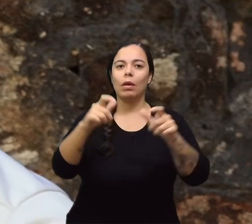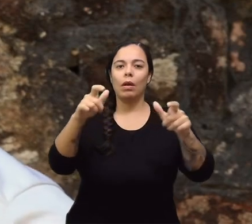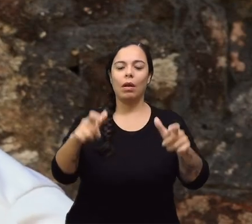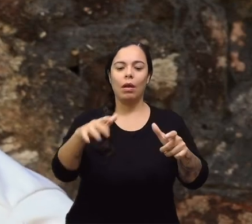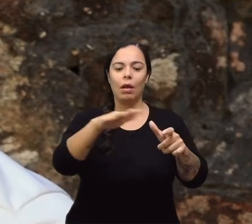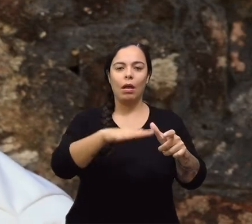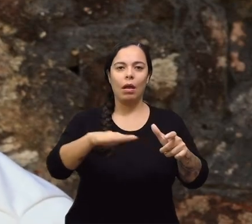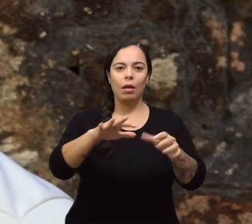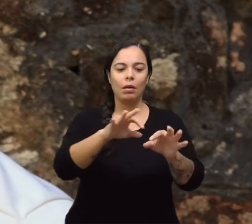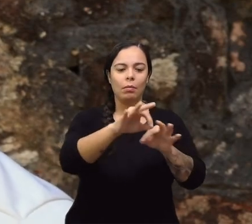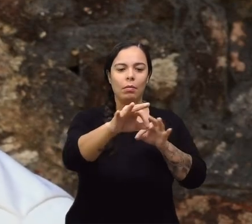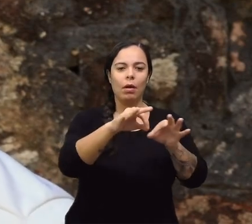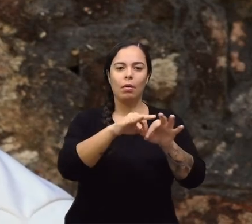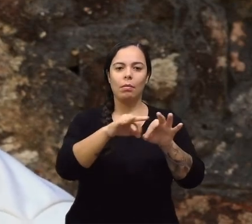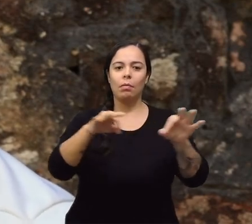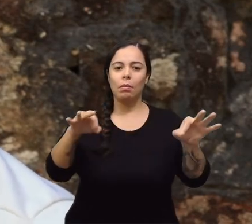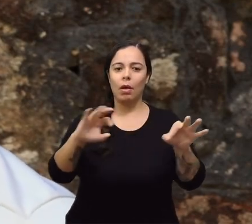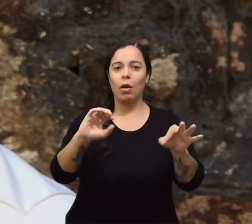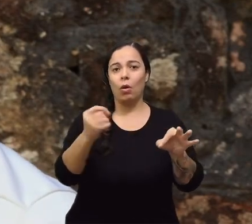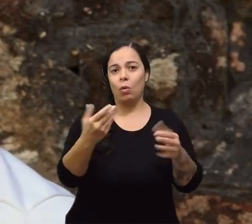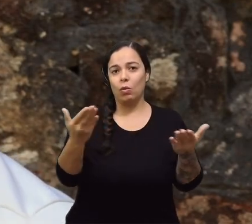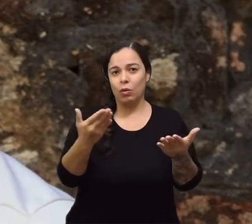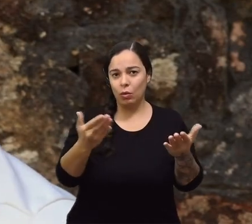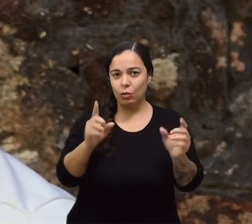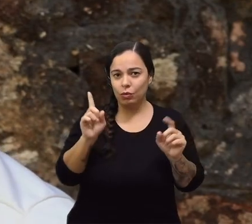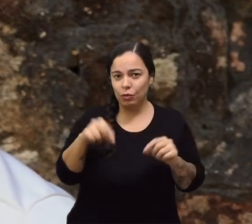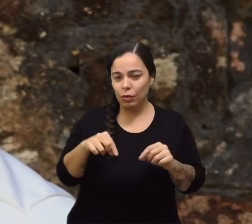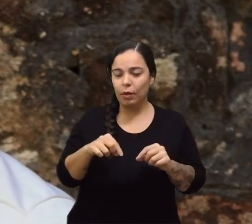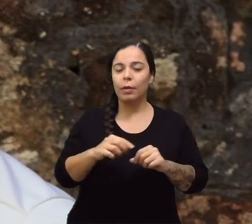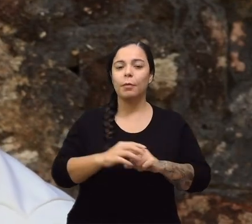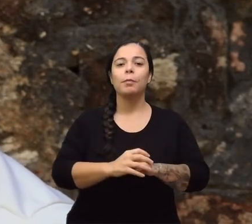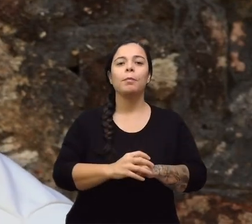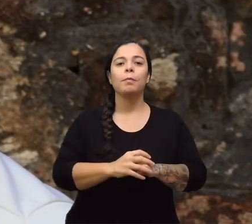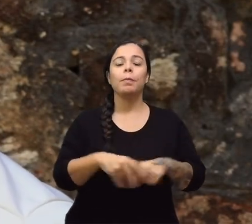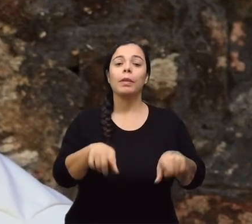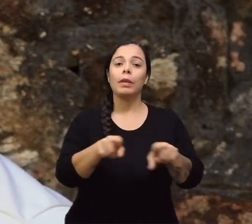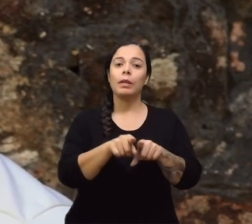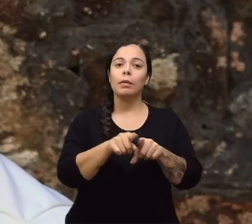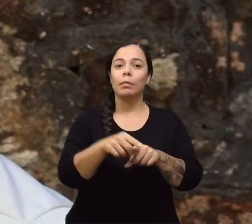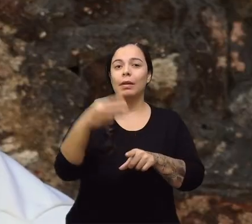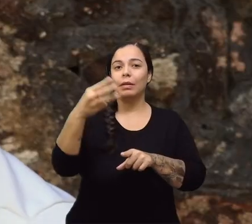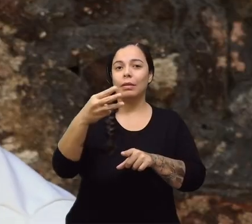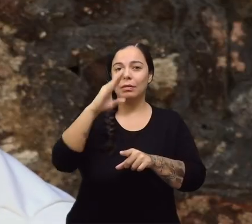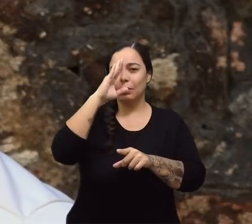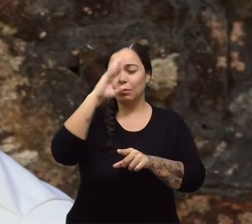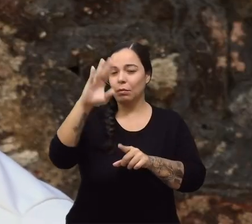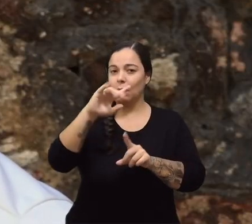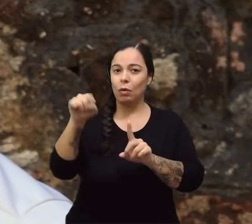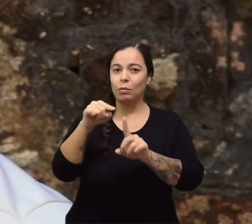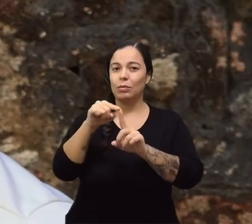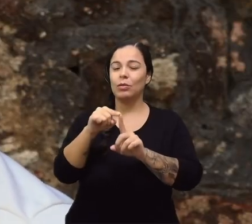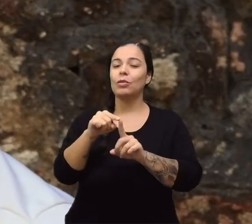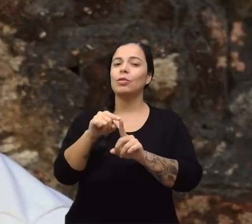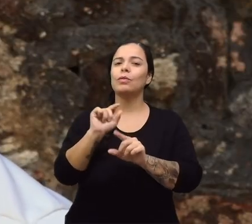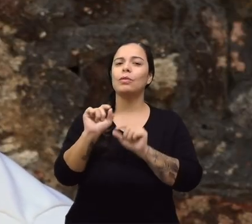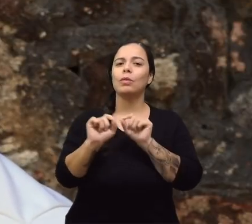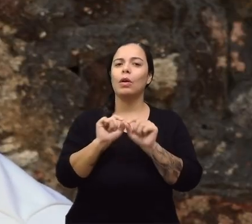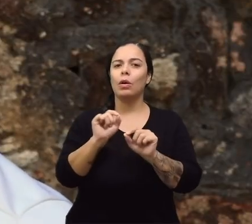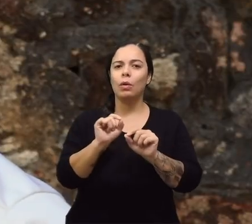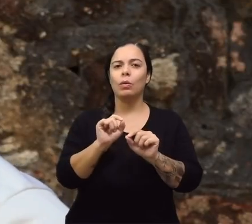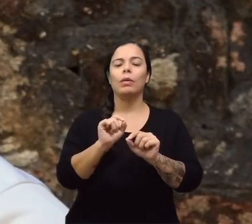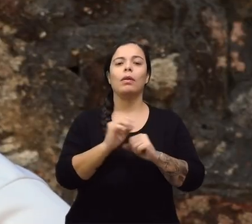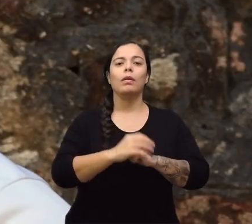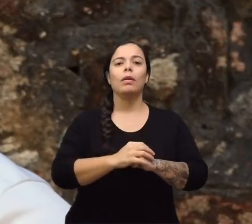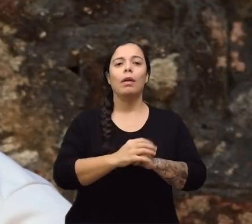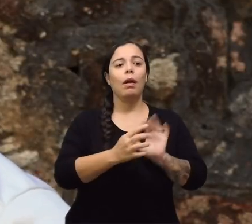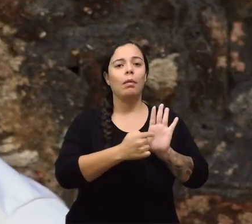sítios ou que são esses sítios arqueológicos. E um terceiro objetivo fundamental também é a sinalização dos